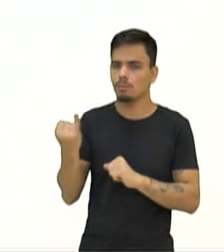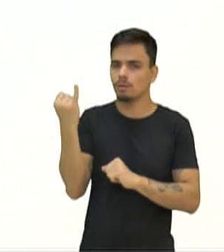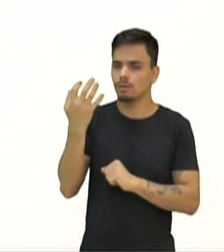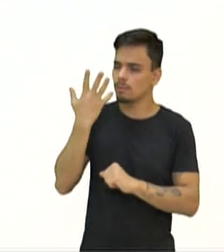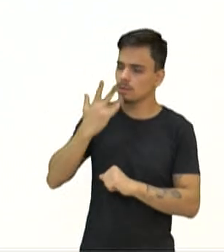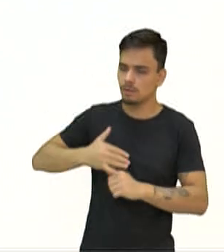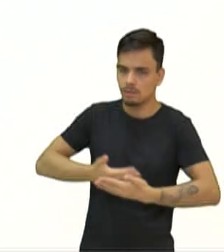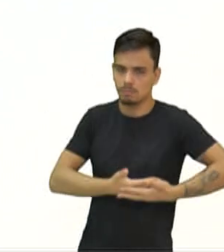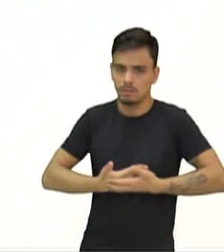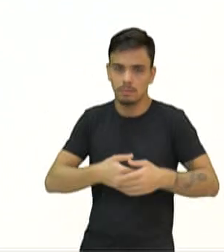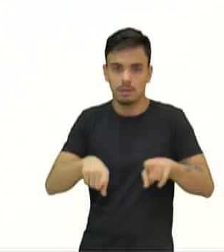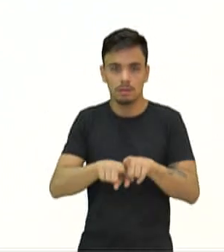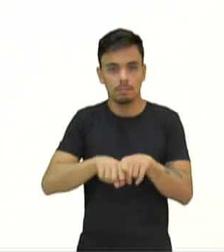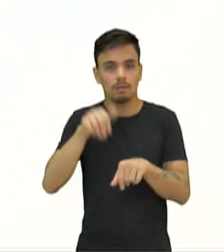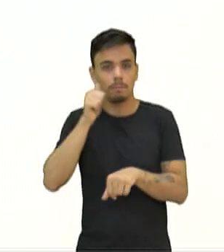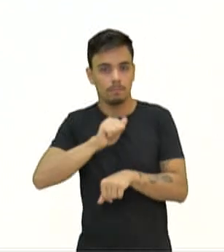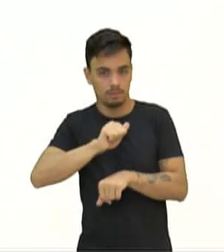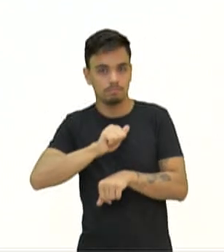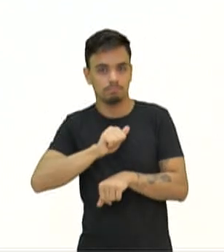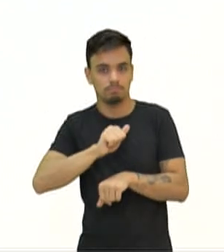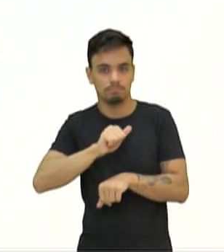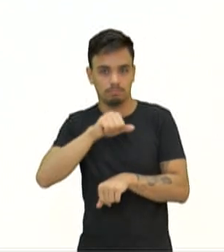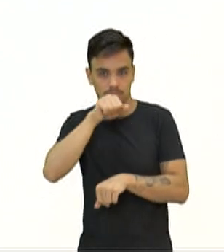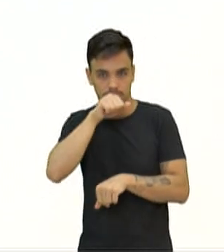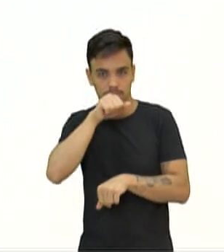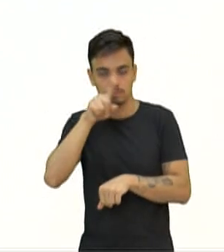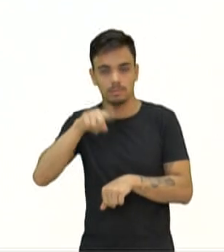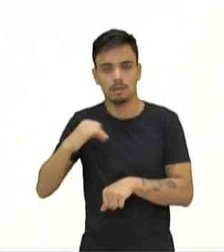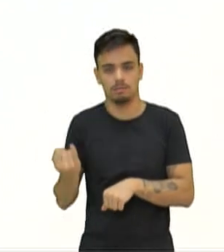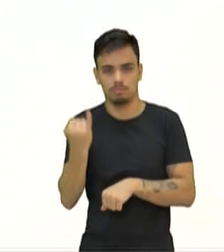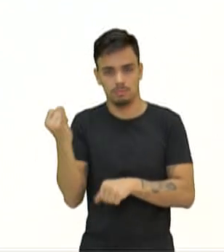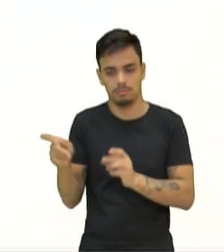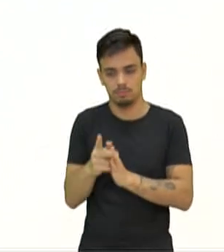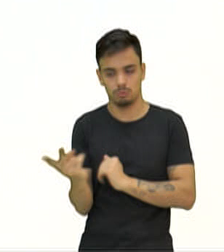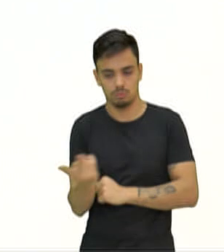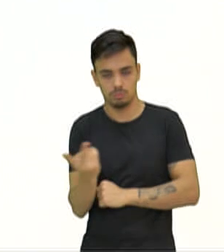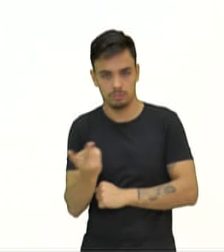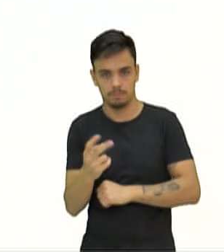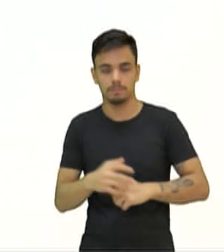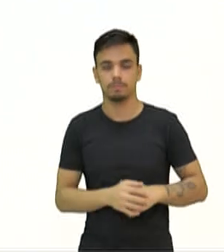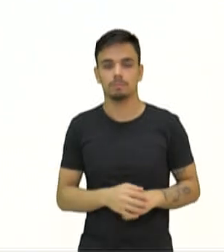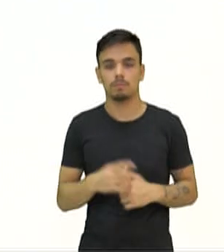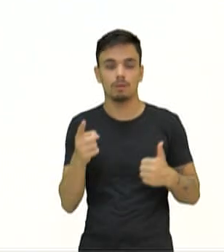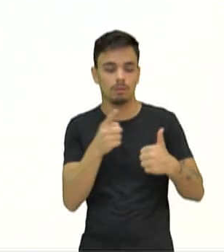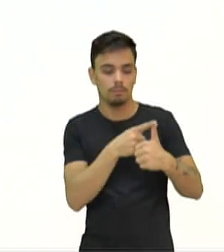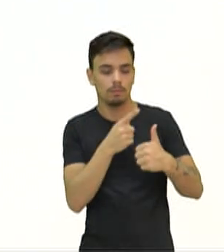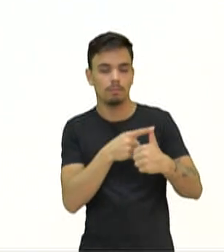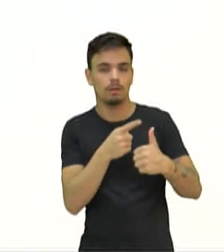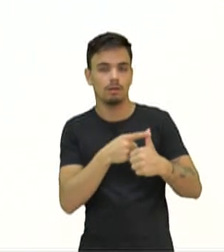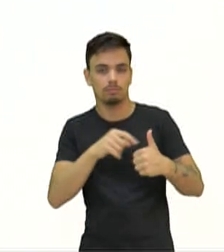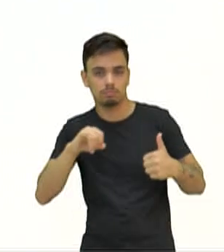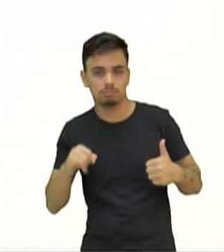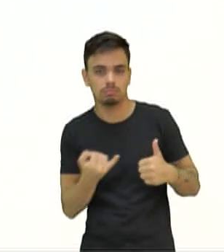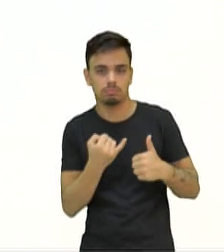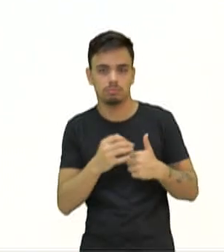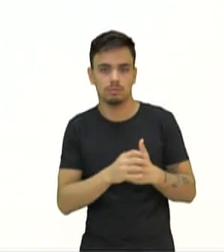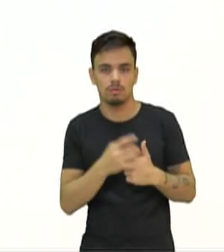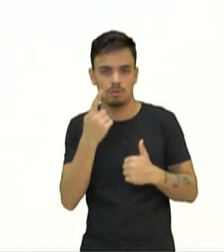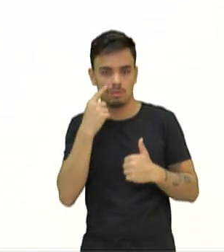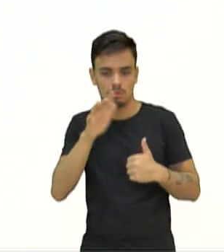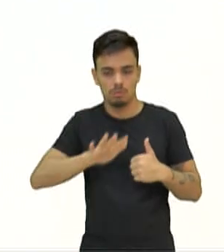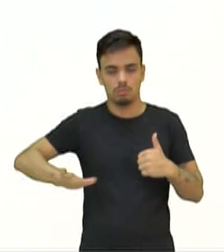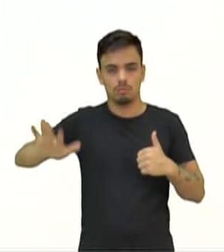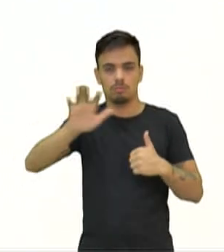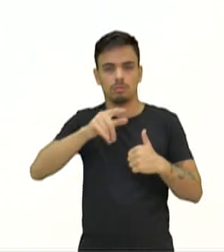mãe também tem suas vantagens em amamentar. A criança nem se fala. Primeiro, sim, vantagens. Vamos falar de um modo geral. Vantagens,